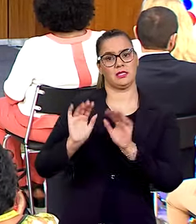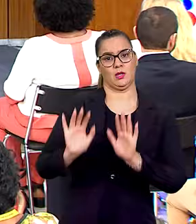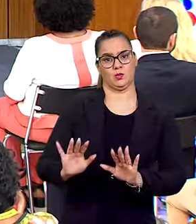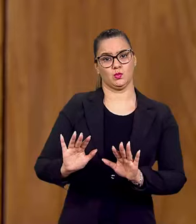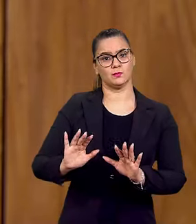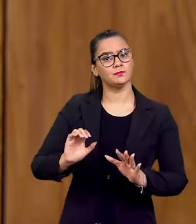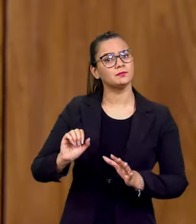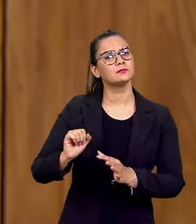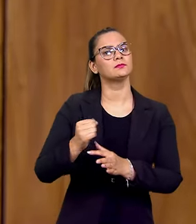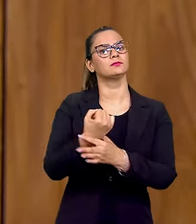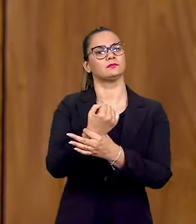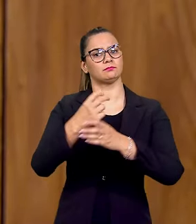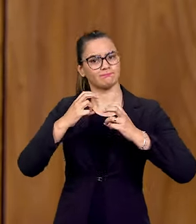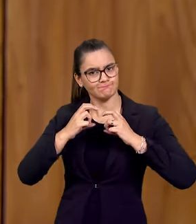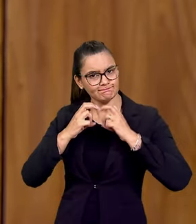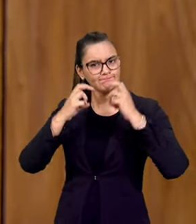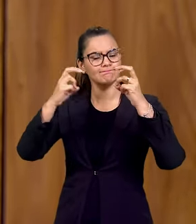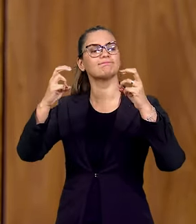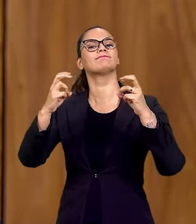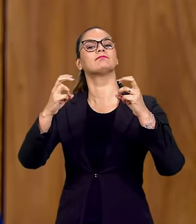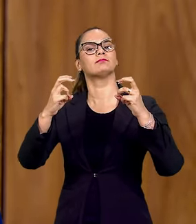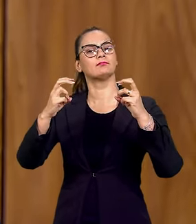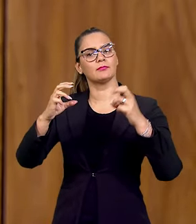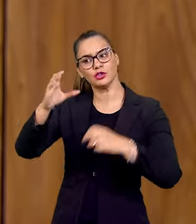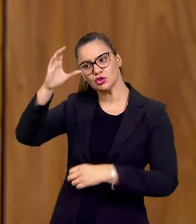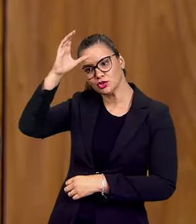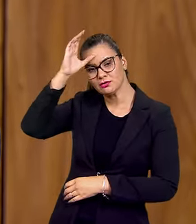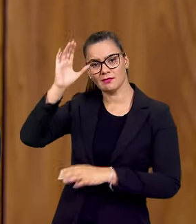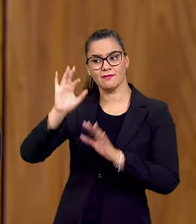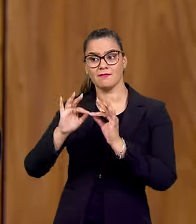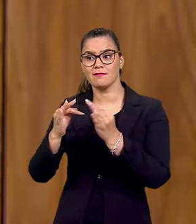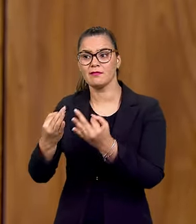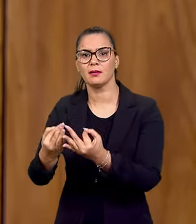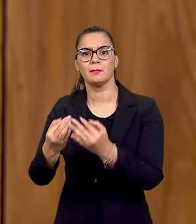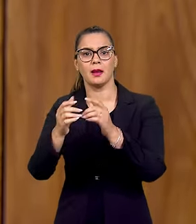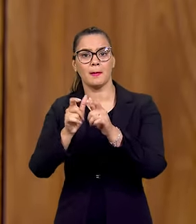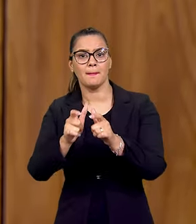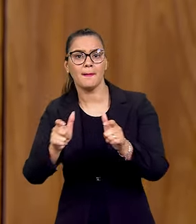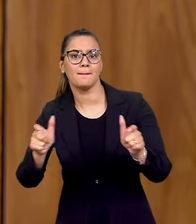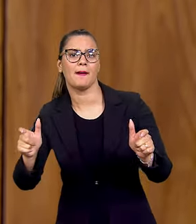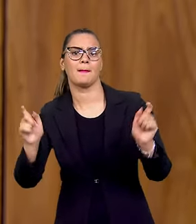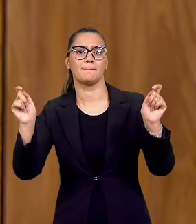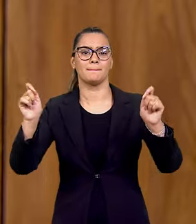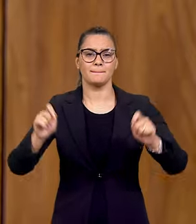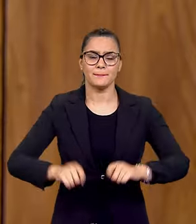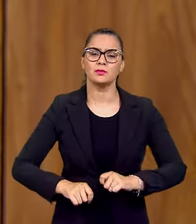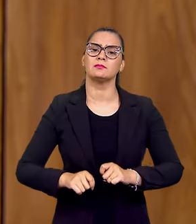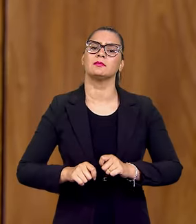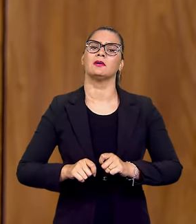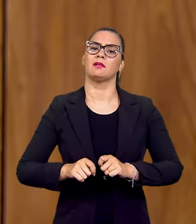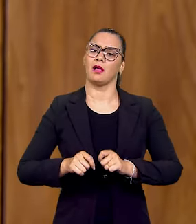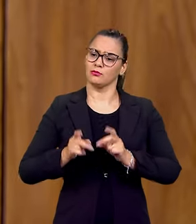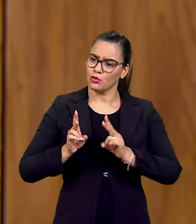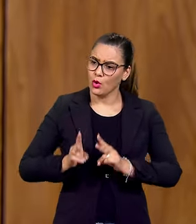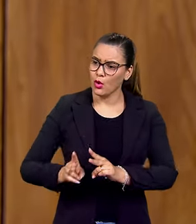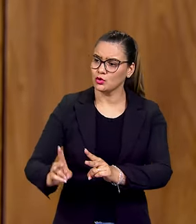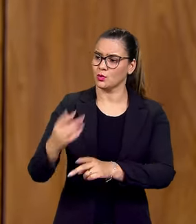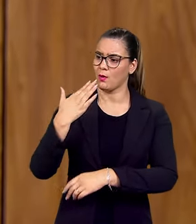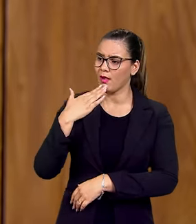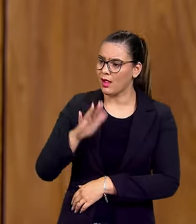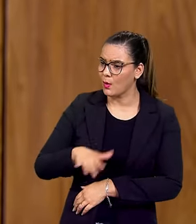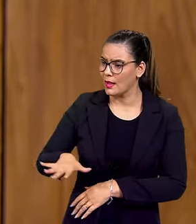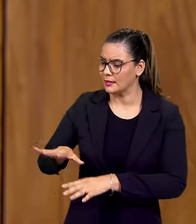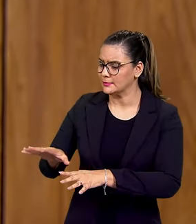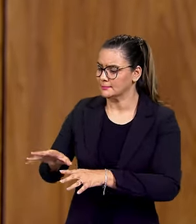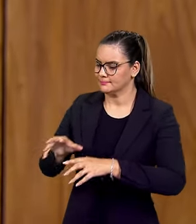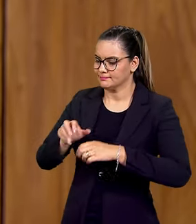faz. Assegura a avós, a tias, a famílias ampliadas a possibilidade de seguirem com